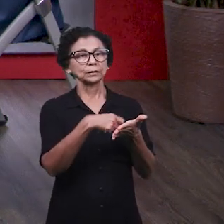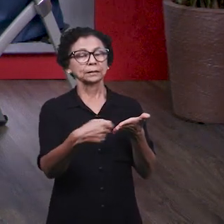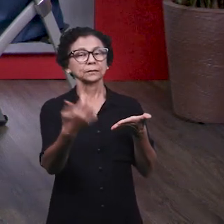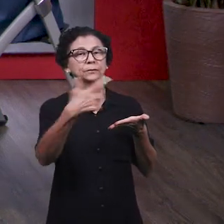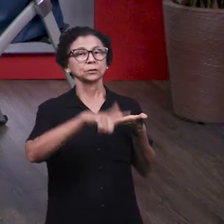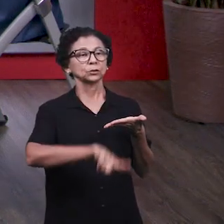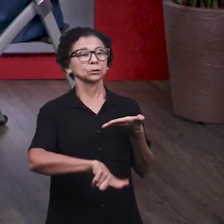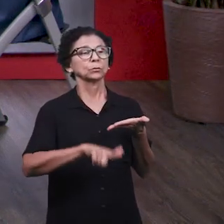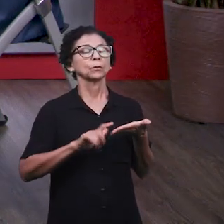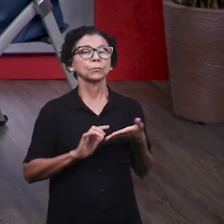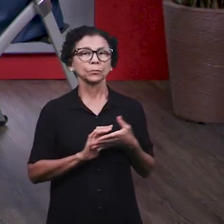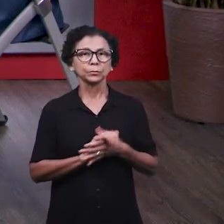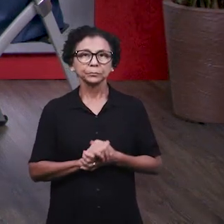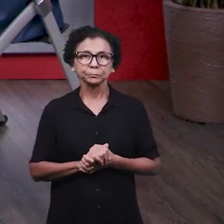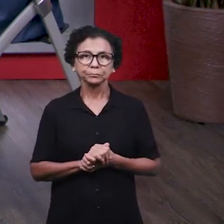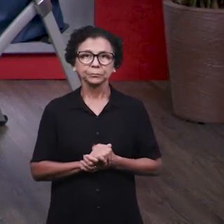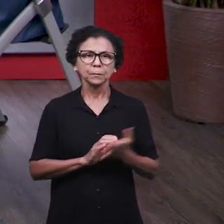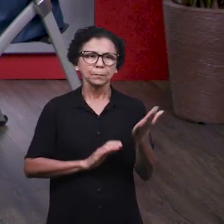para